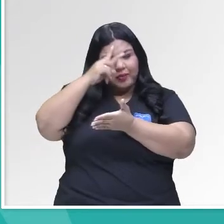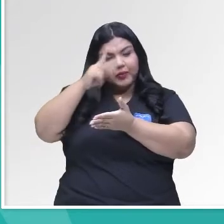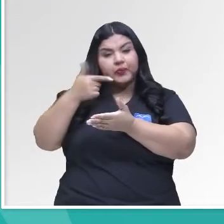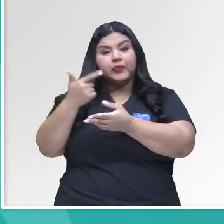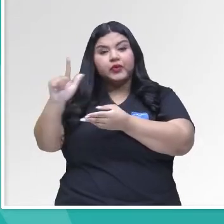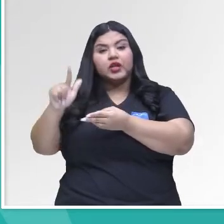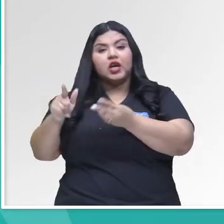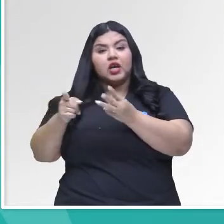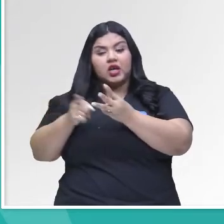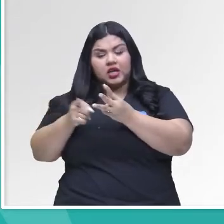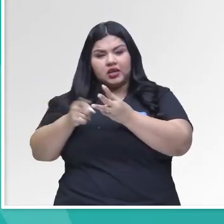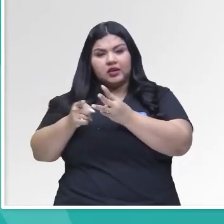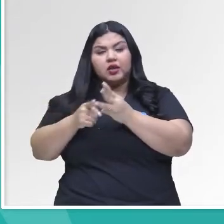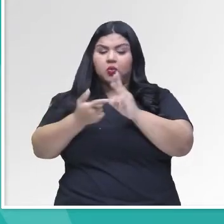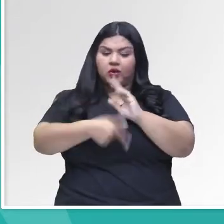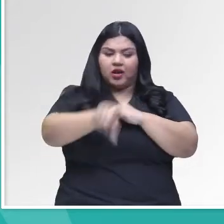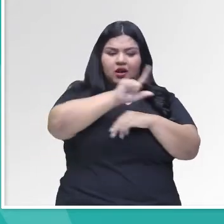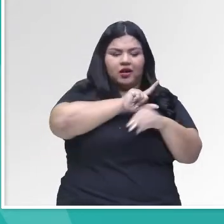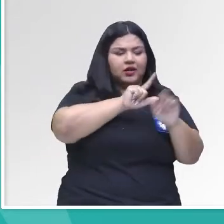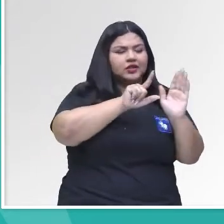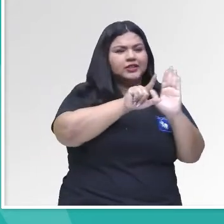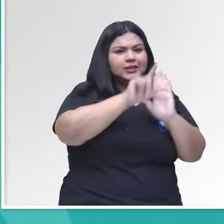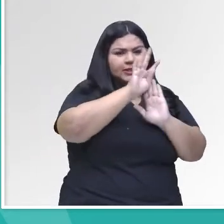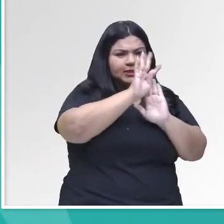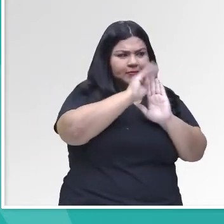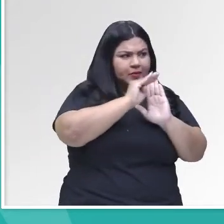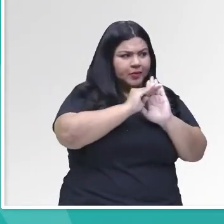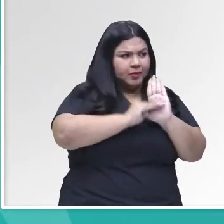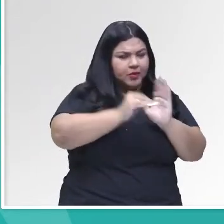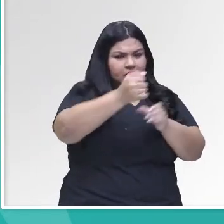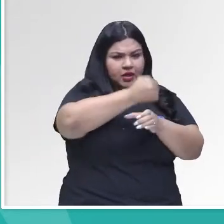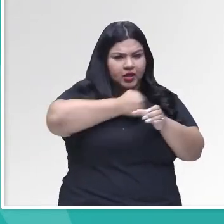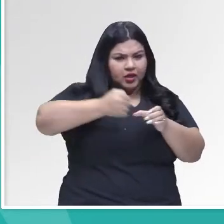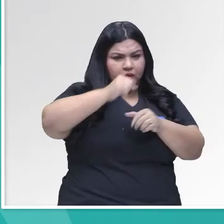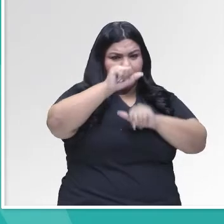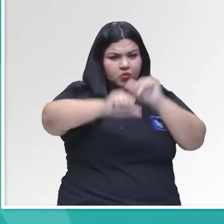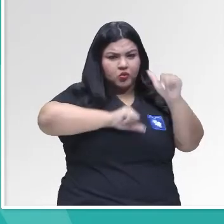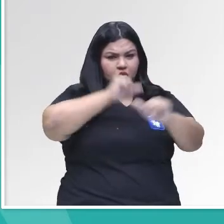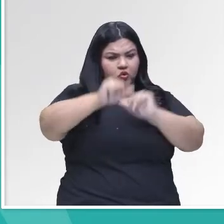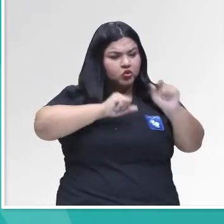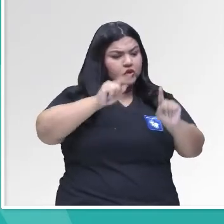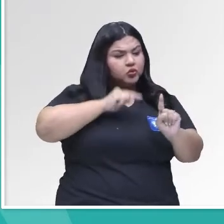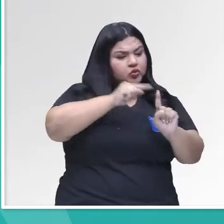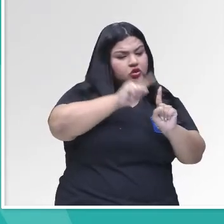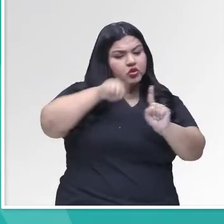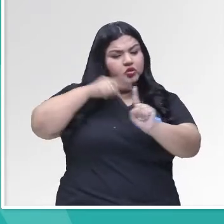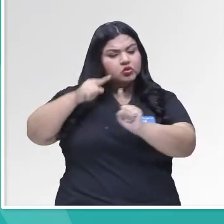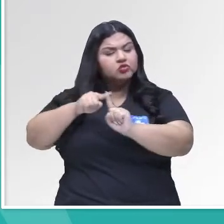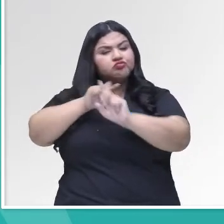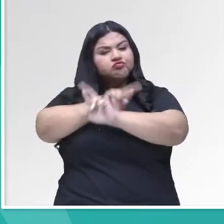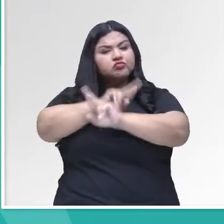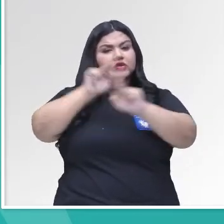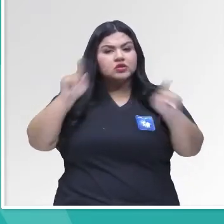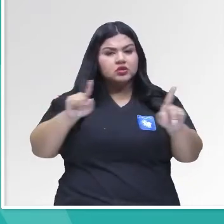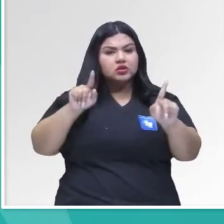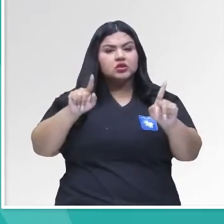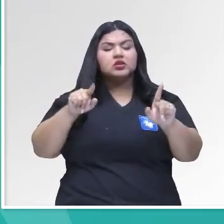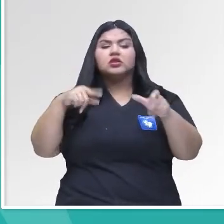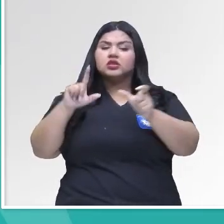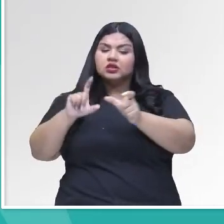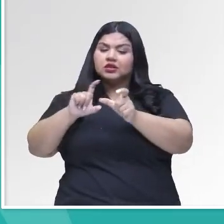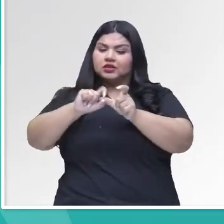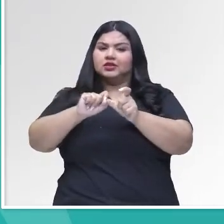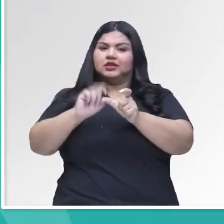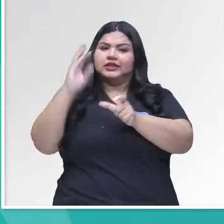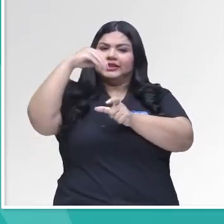outra nós tínhamos uma receita. Percebeu que muda? Muda a intenção. São objetivos diferentes. E as conjunções estão ali dentro